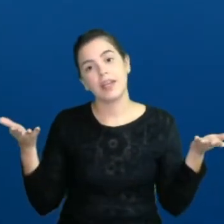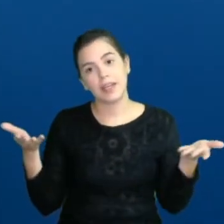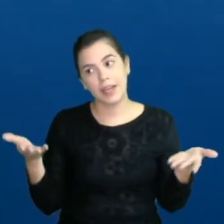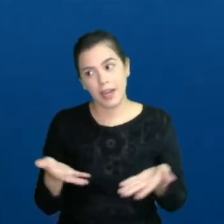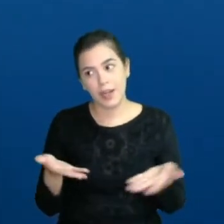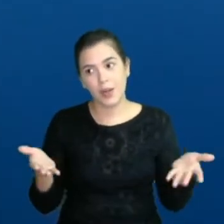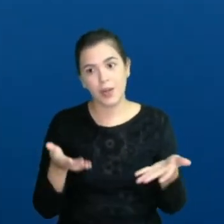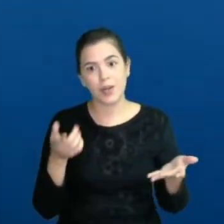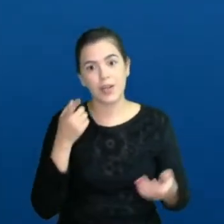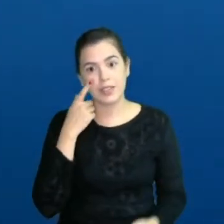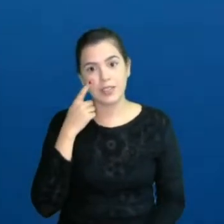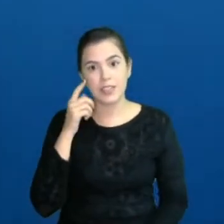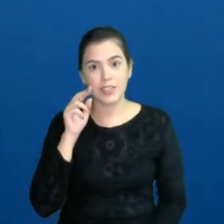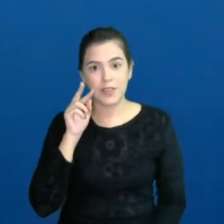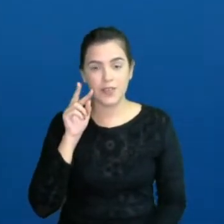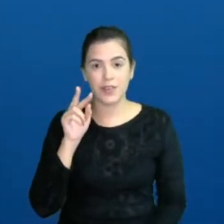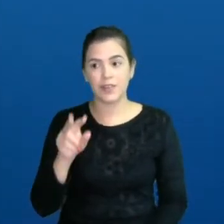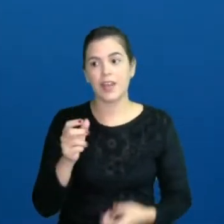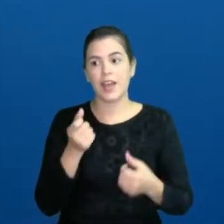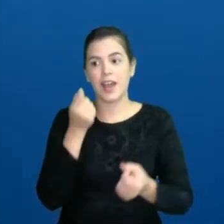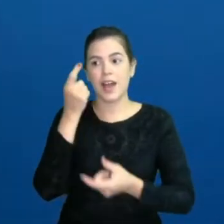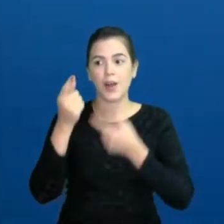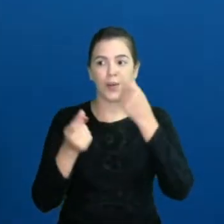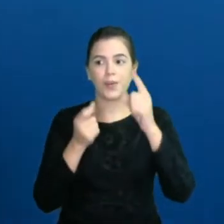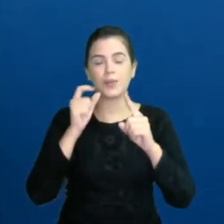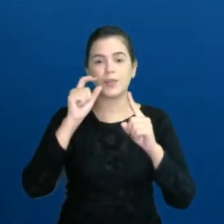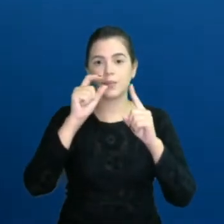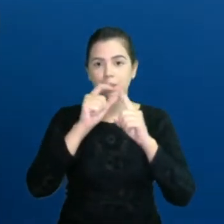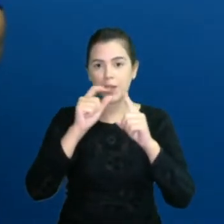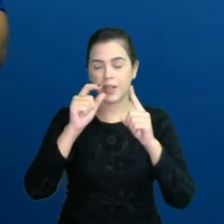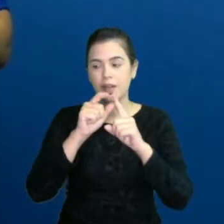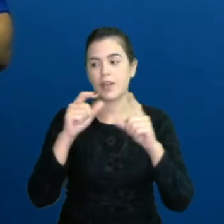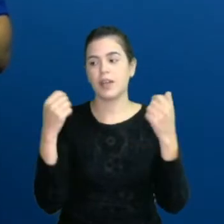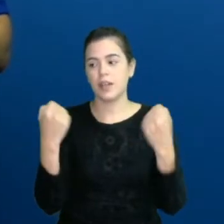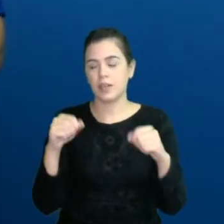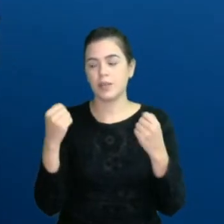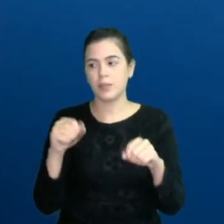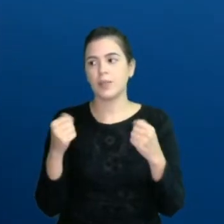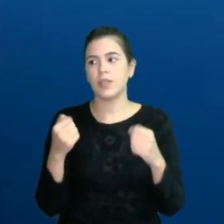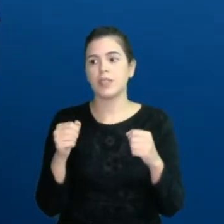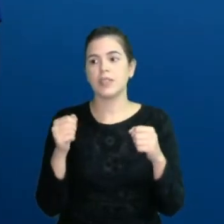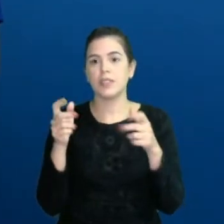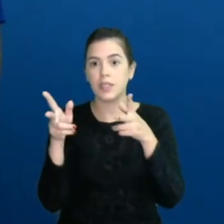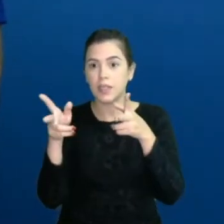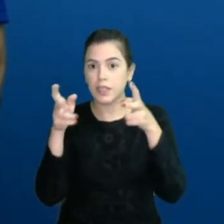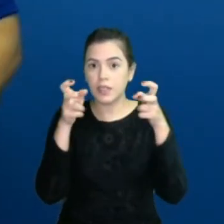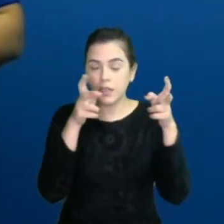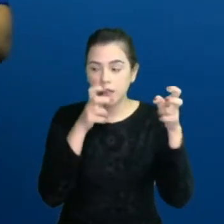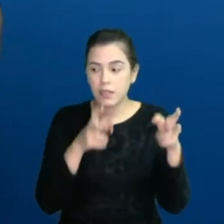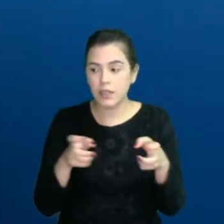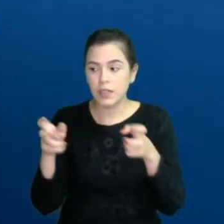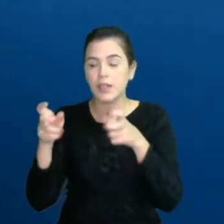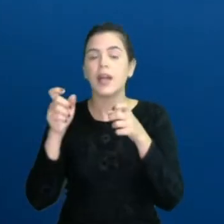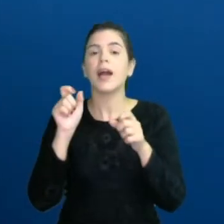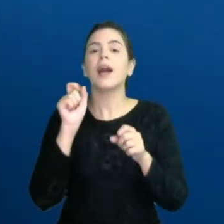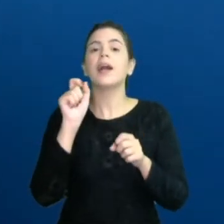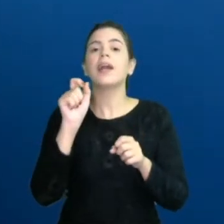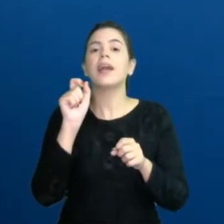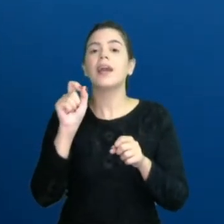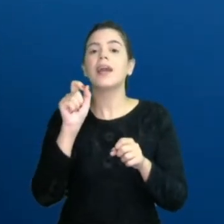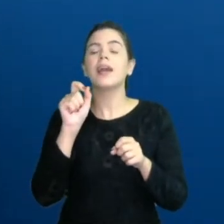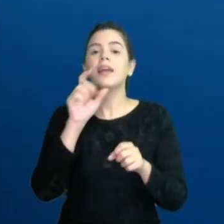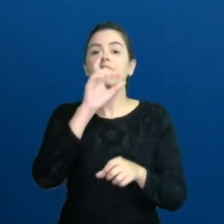ver agora algumas palavrinhas e a gente vai ter que identificar aquelas que têm a letrinha D. Lembrou da